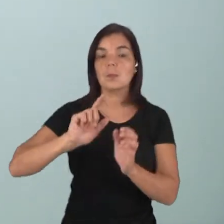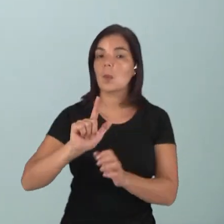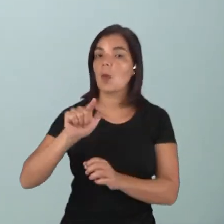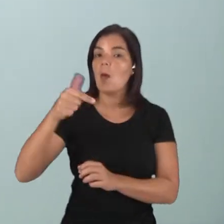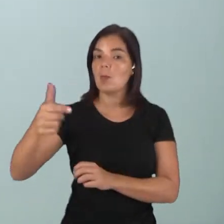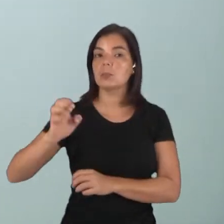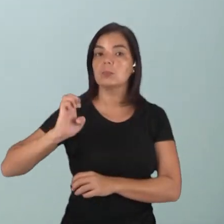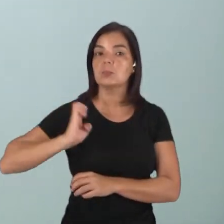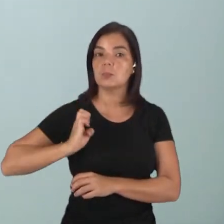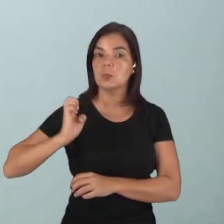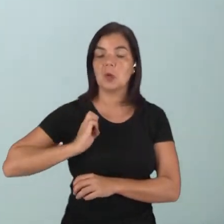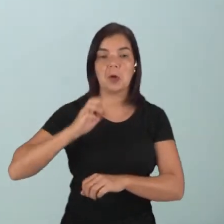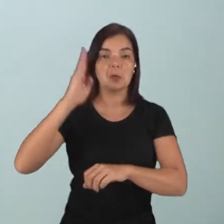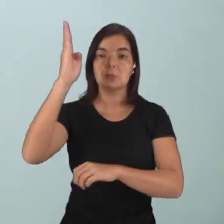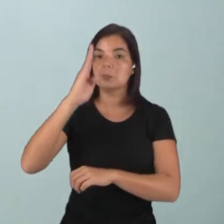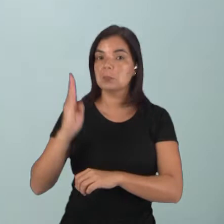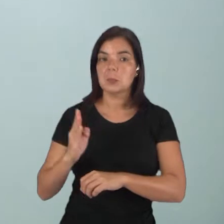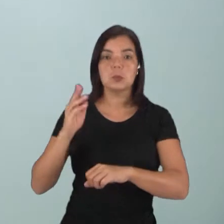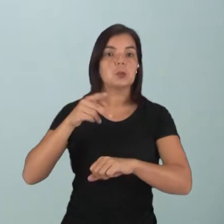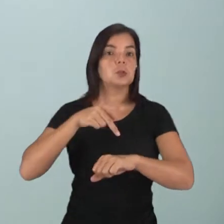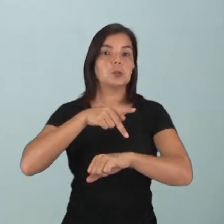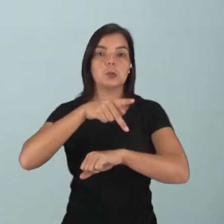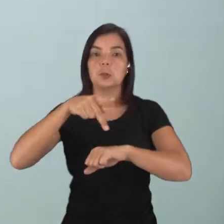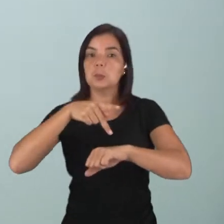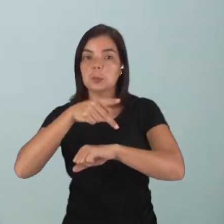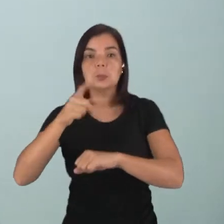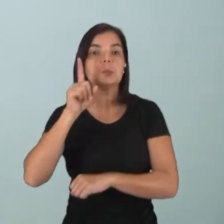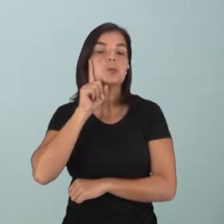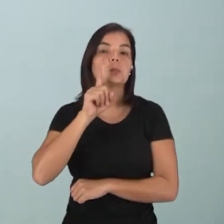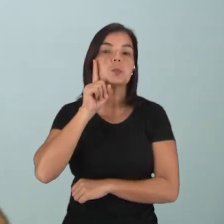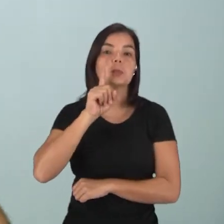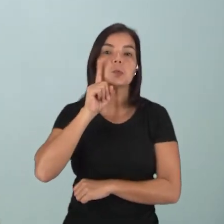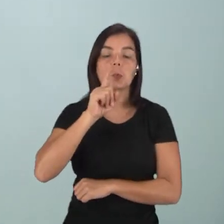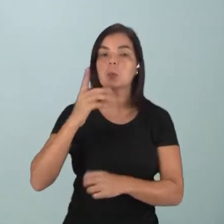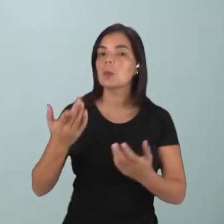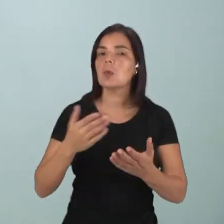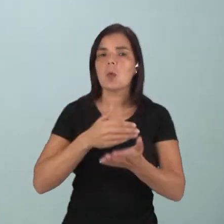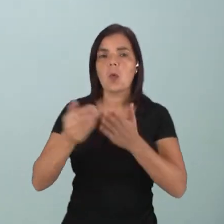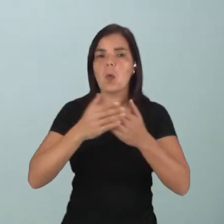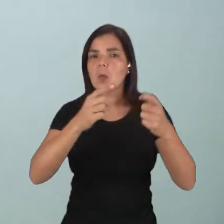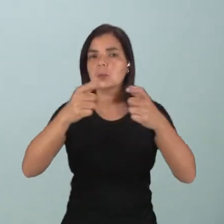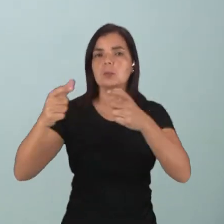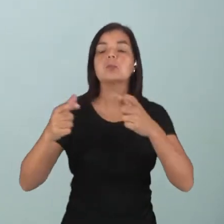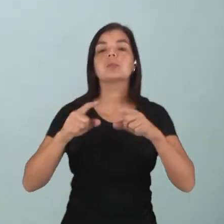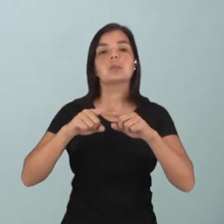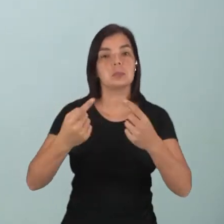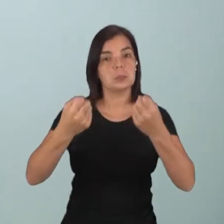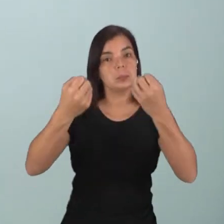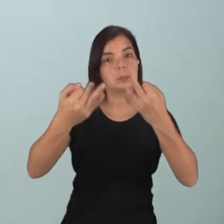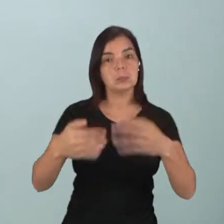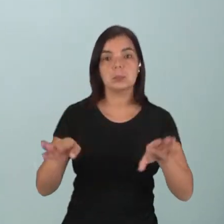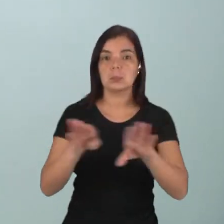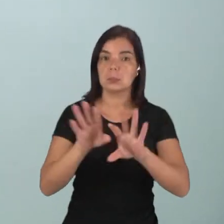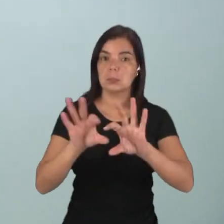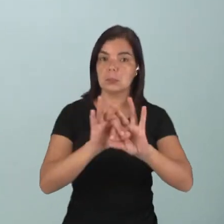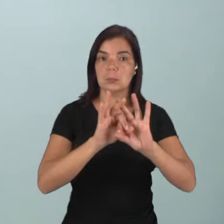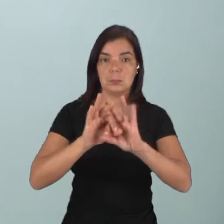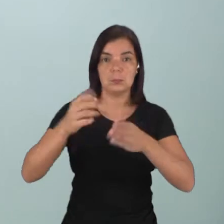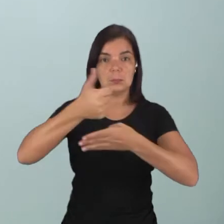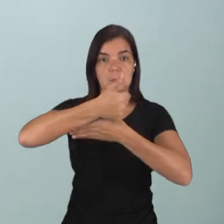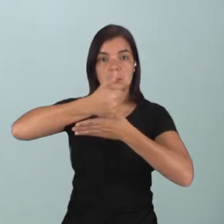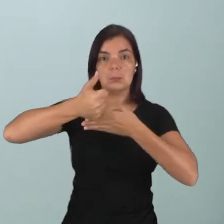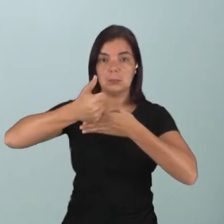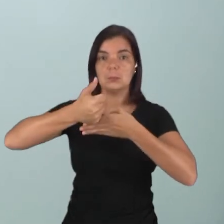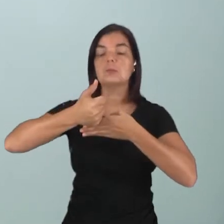no Brasil, nos Estados Unidos, na Indonésia, no Japão. Agora, existem conceitos que estão ligados à